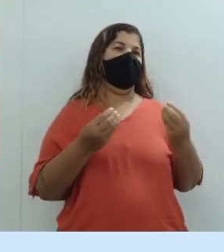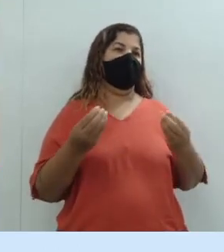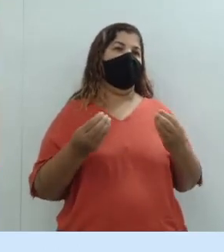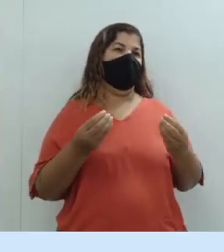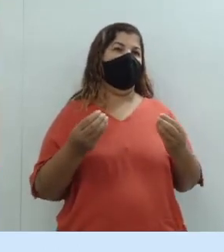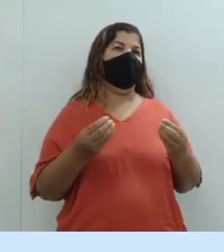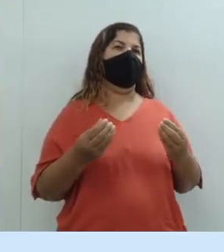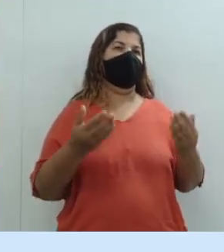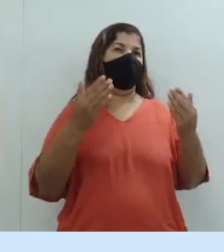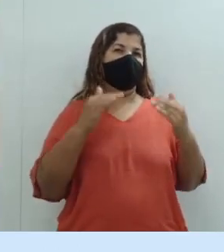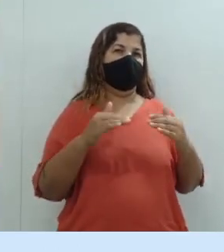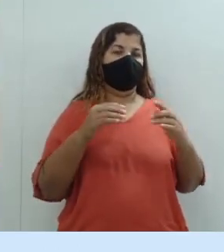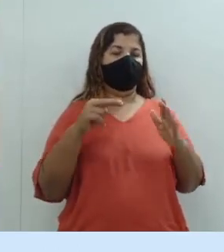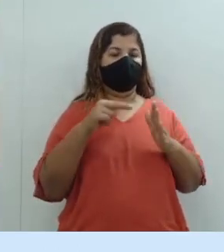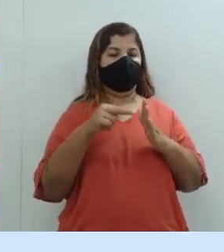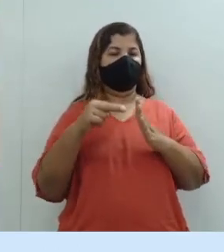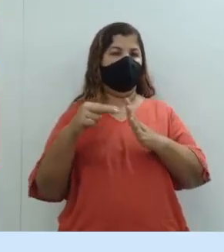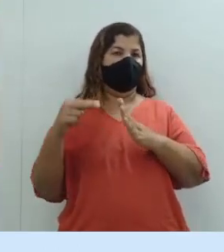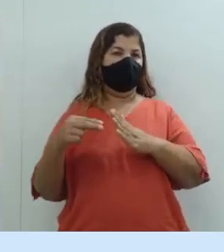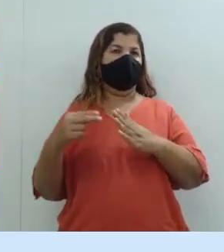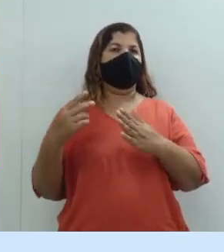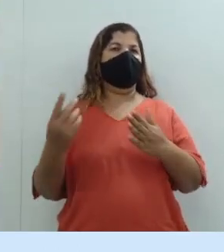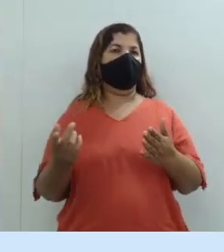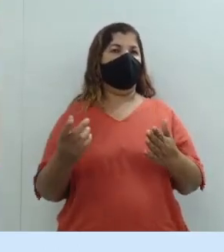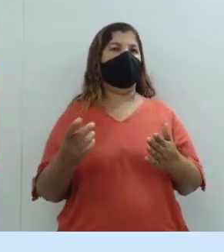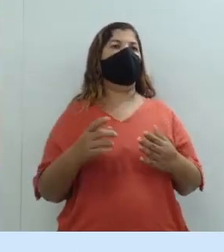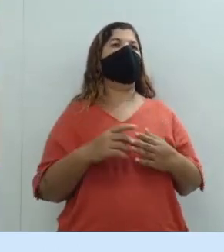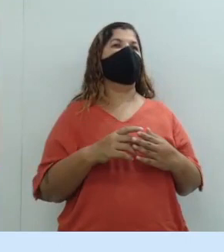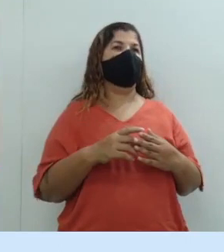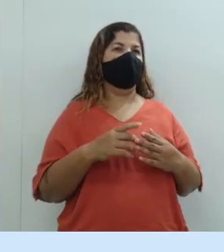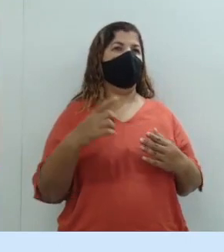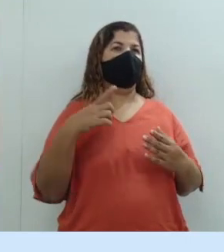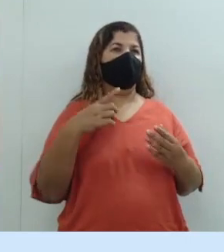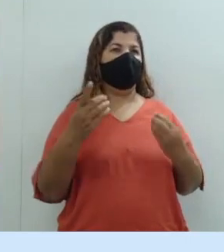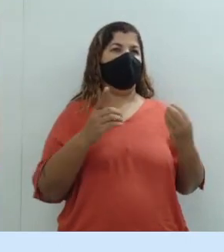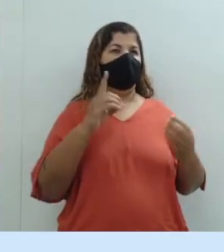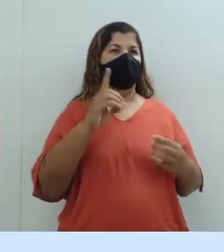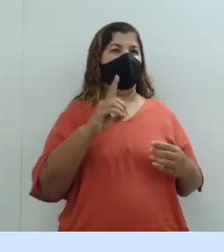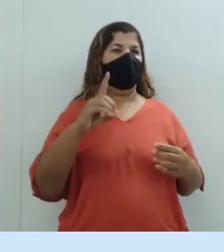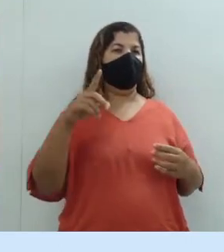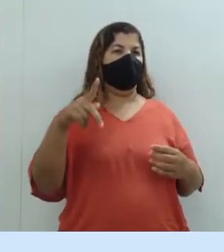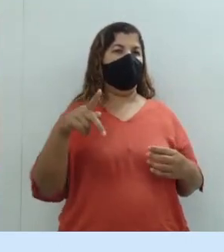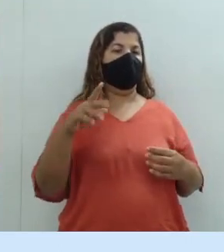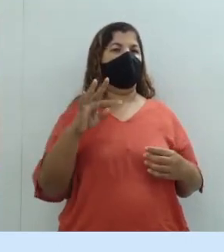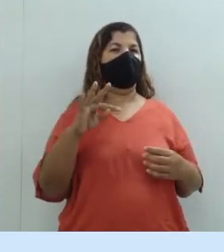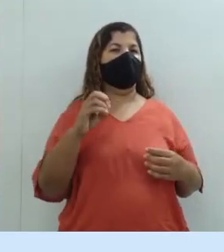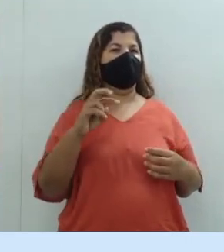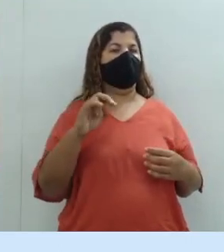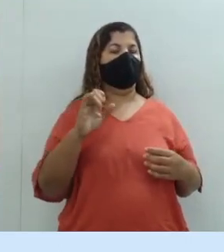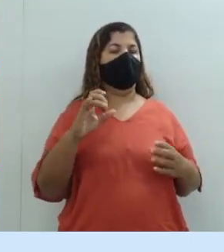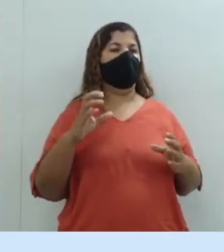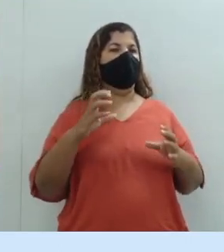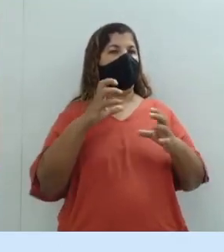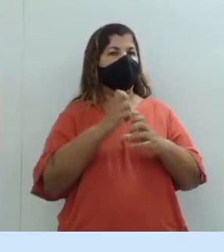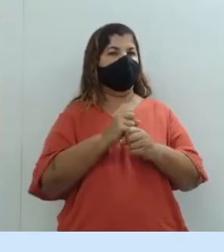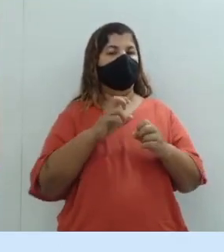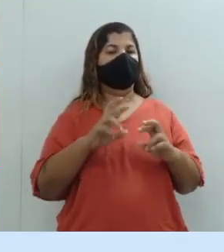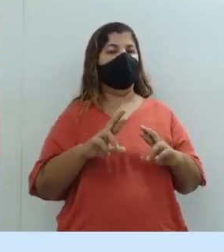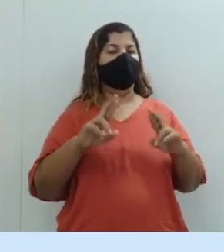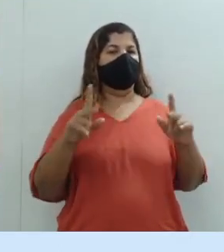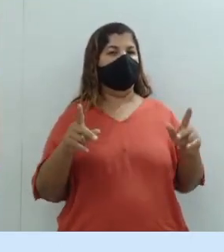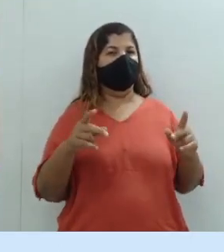resistores que estão ligados em série, eu tenho que a DDP total, né, a diferença potencial total, vai ser também a soma das diferenças